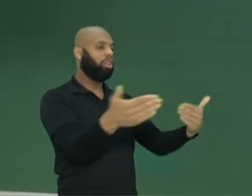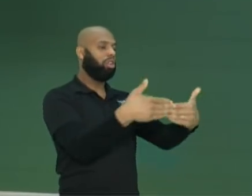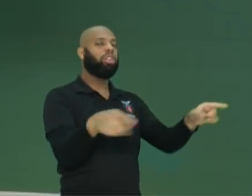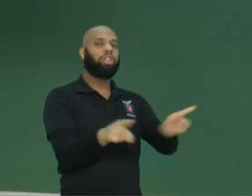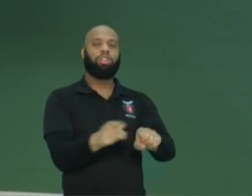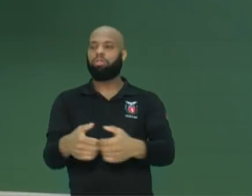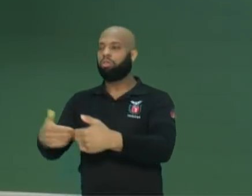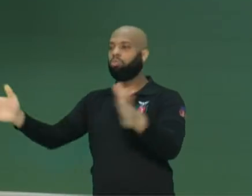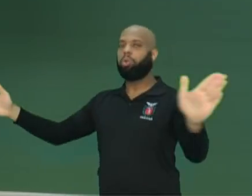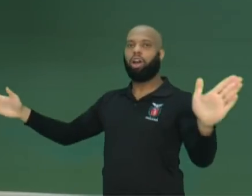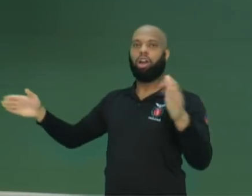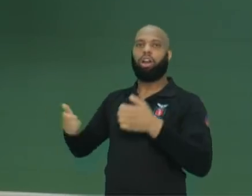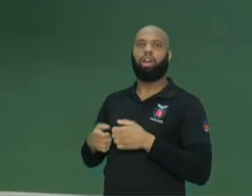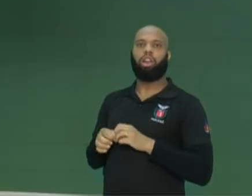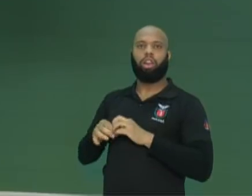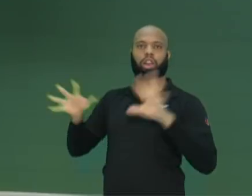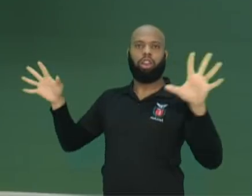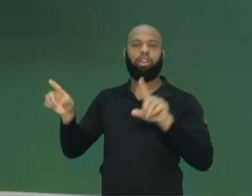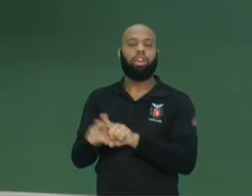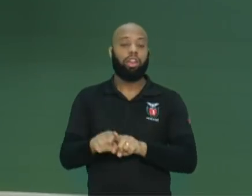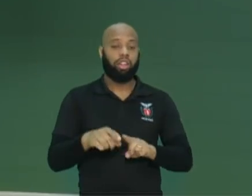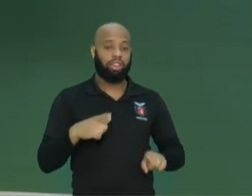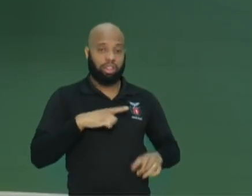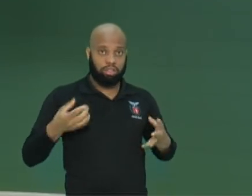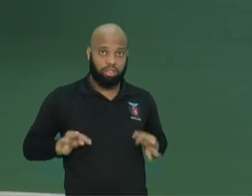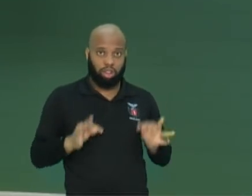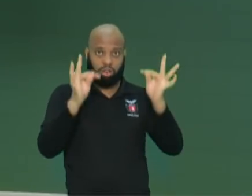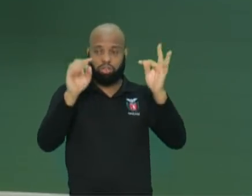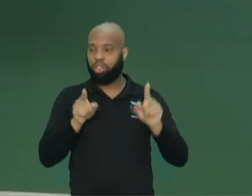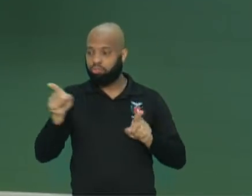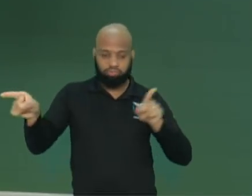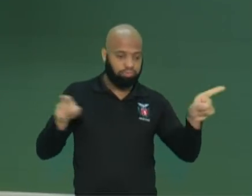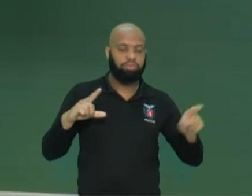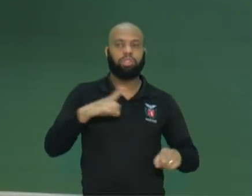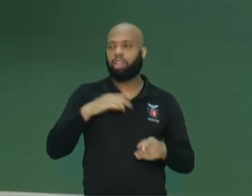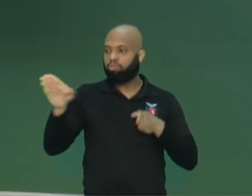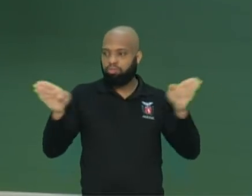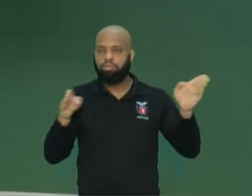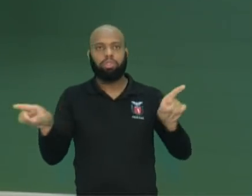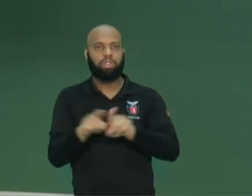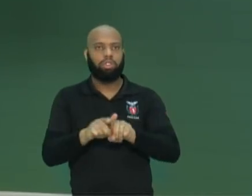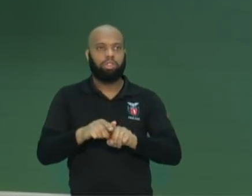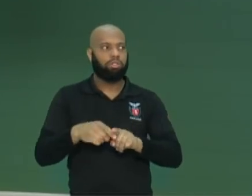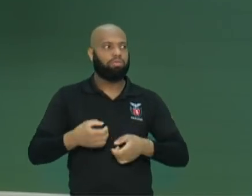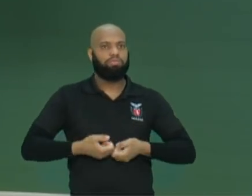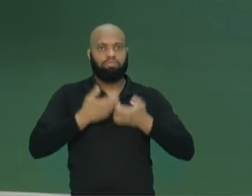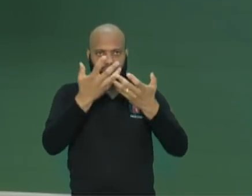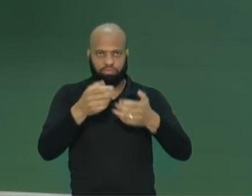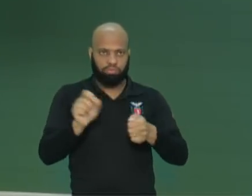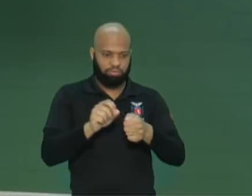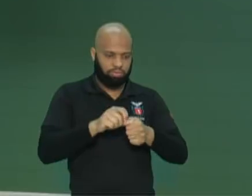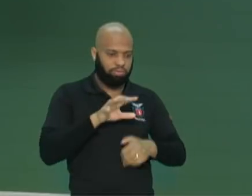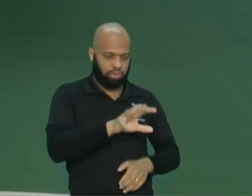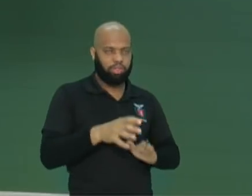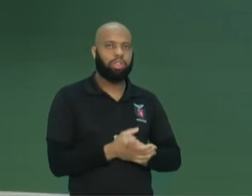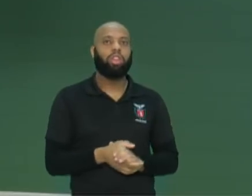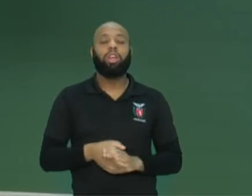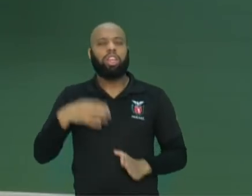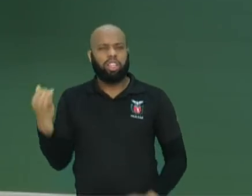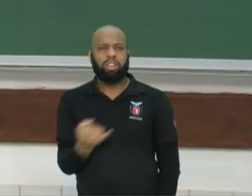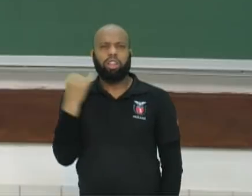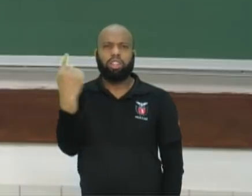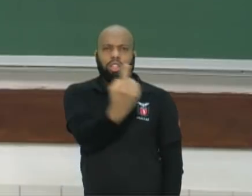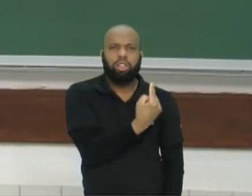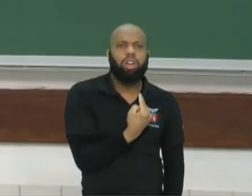de tecnologia, tanto para um tipo quanto para outro ali no desenvolvimento da atividade. É importante a gente conhecer,